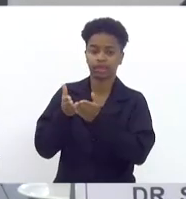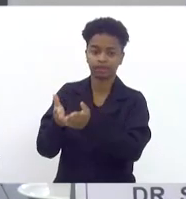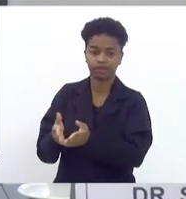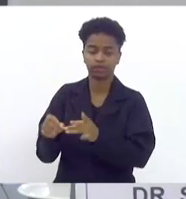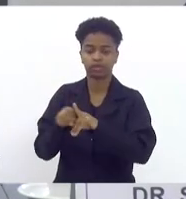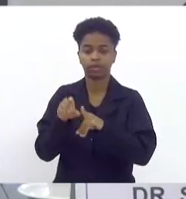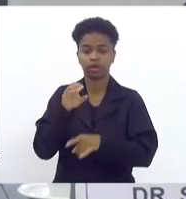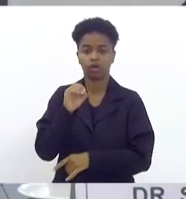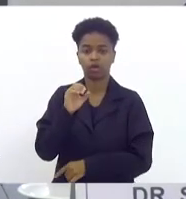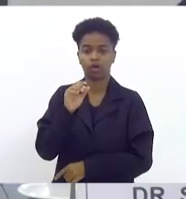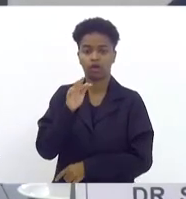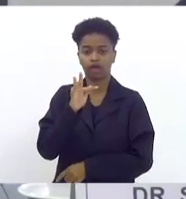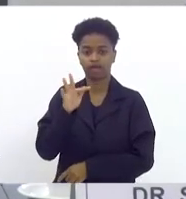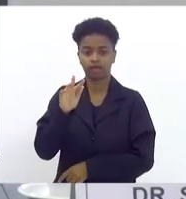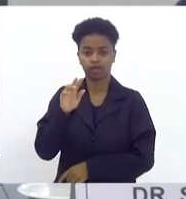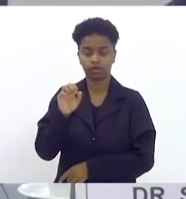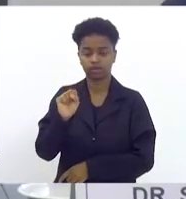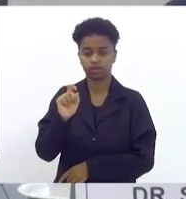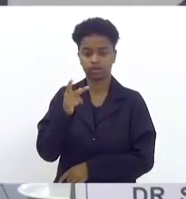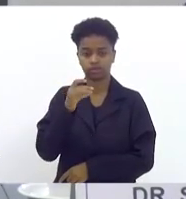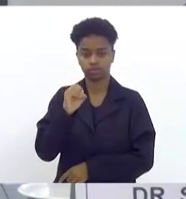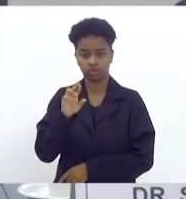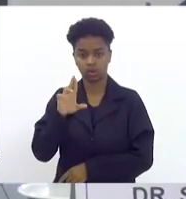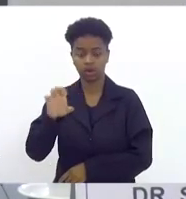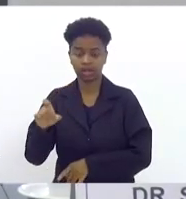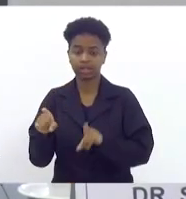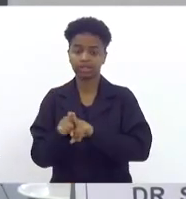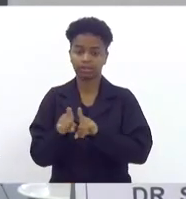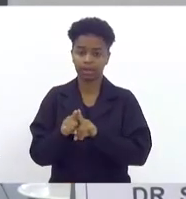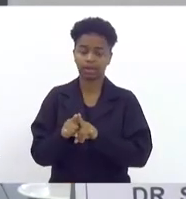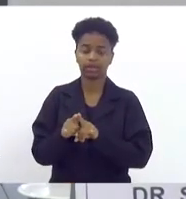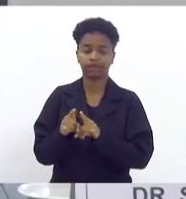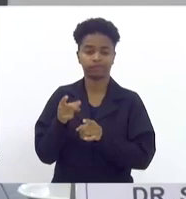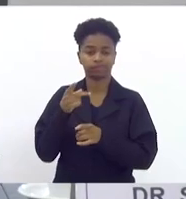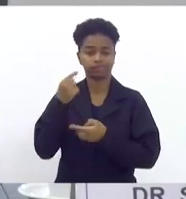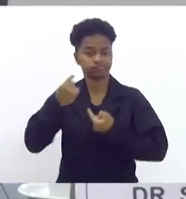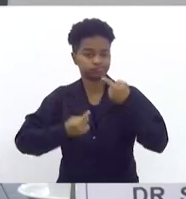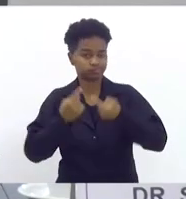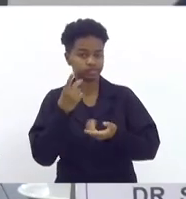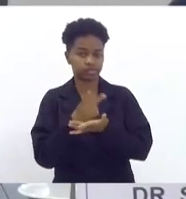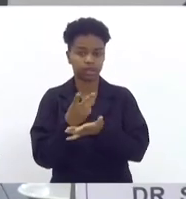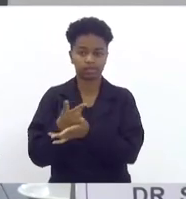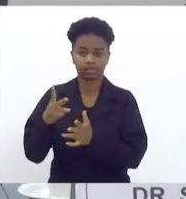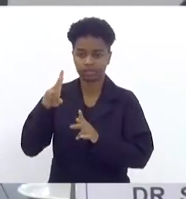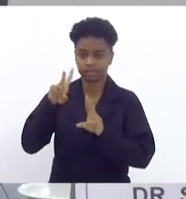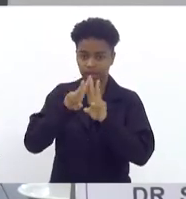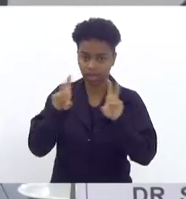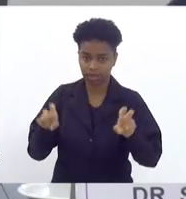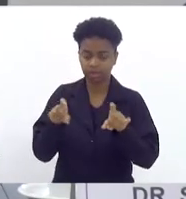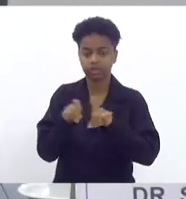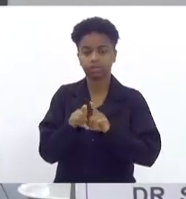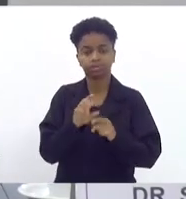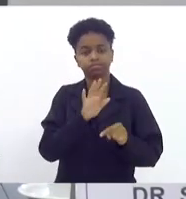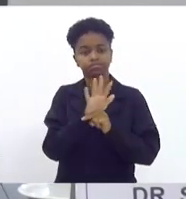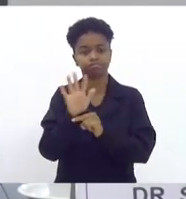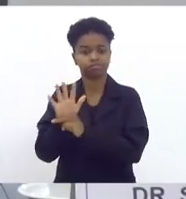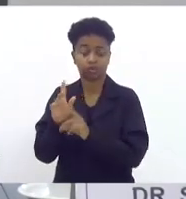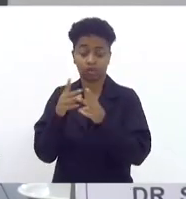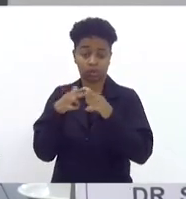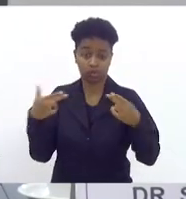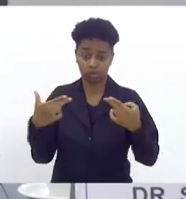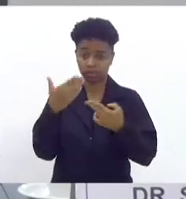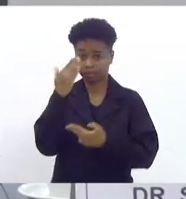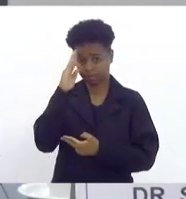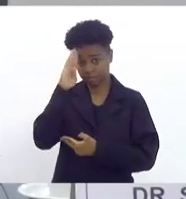offshore, é autora, é presidente de frente parlamentar sobre o tema e tem contribuído muito sobre algo que é fundamental